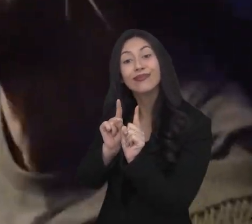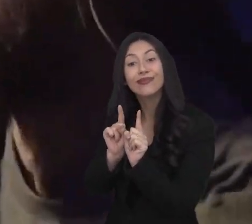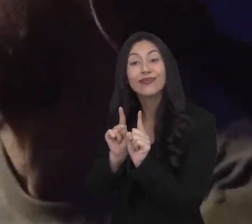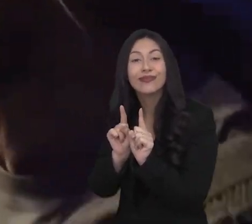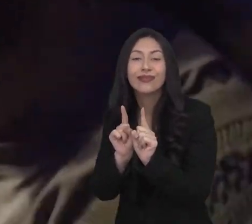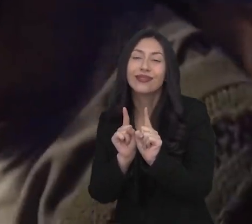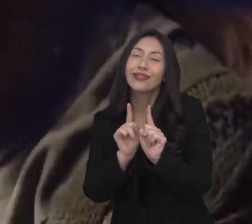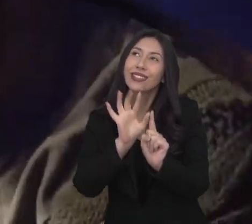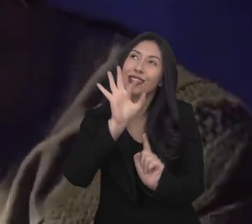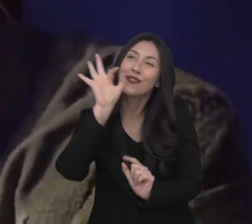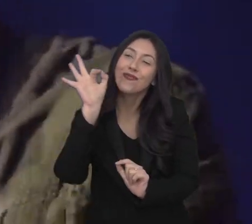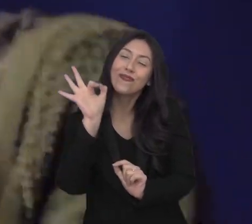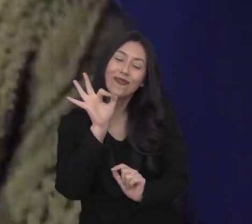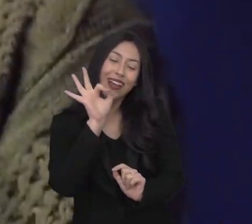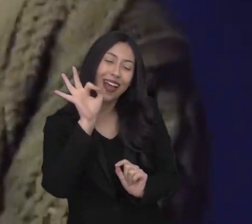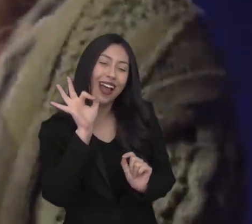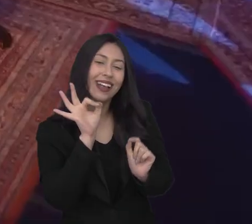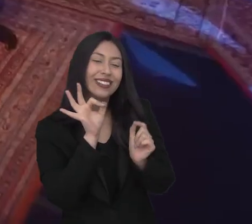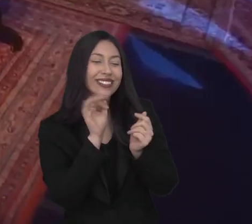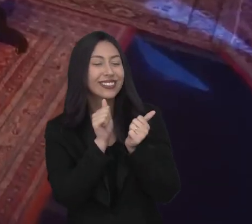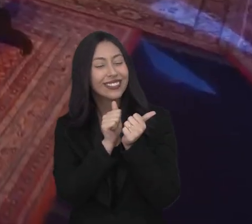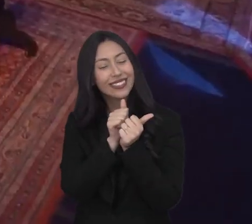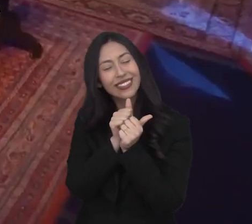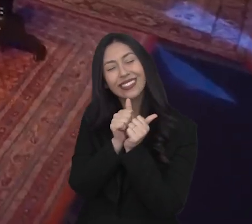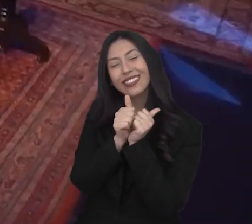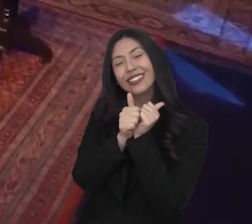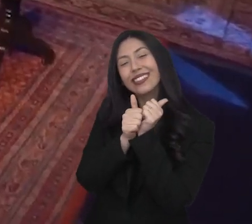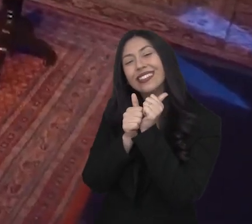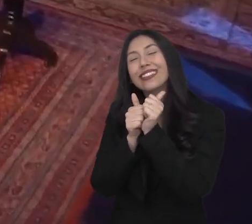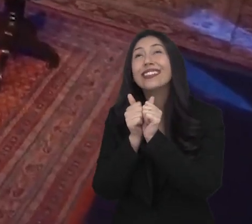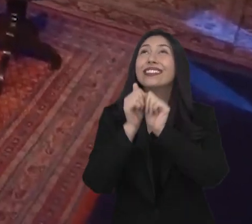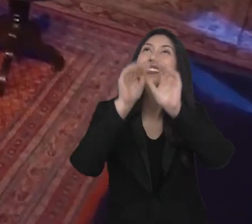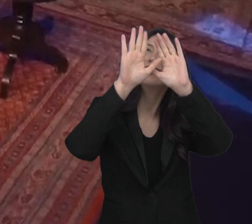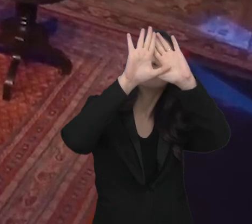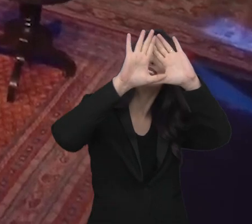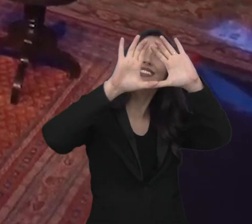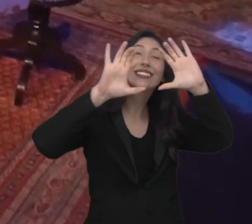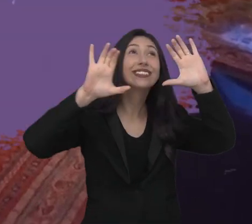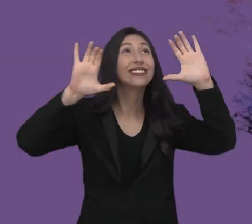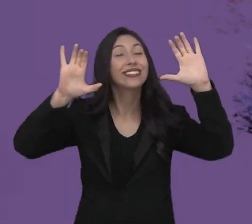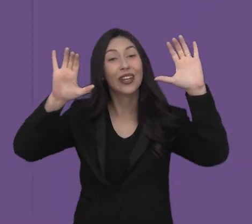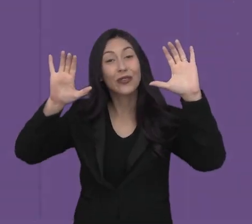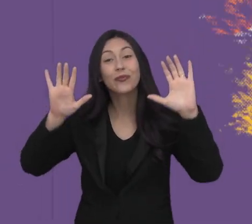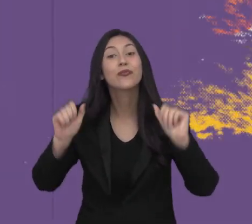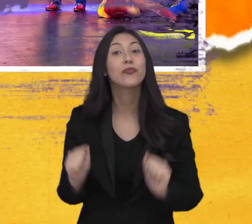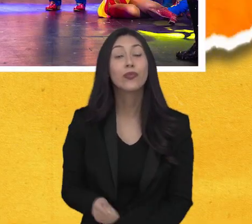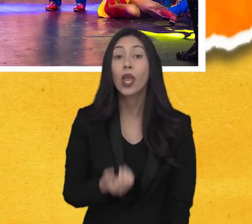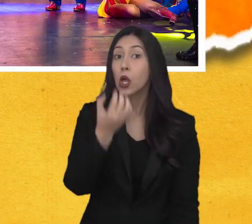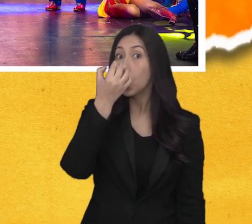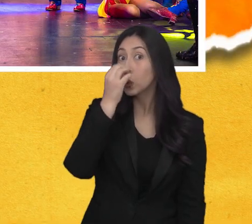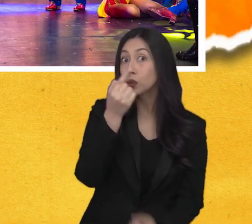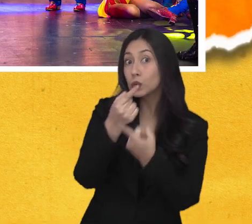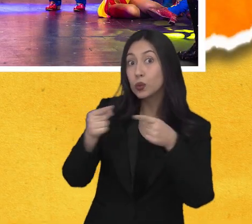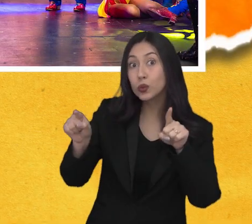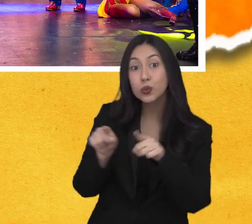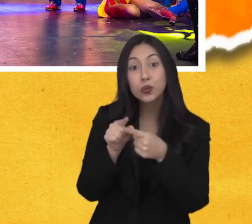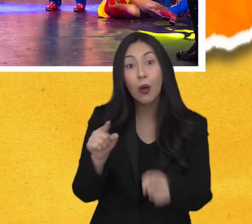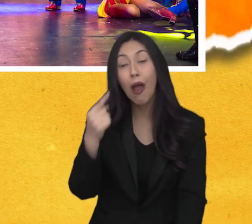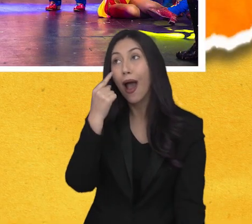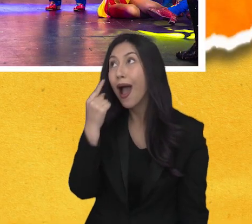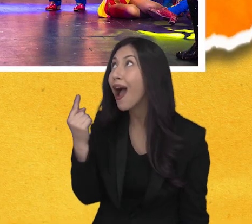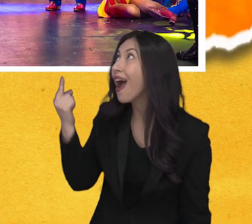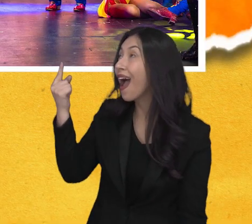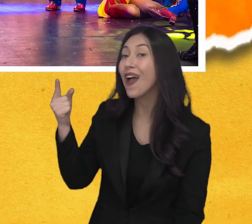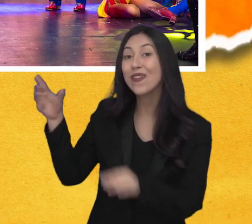vai fazer o mel, estrela d'alva vai pintar o céu. O circo musical